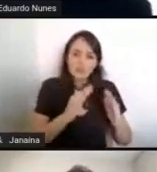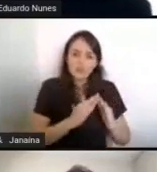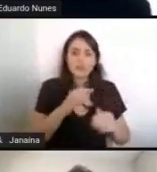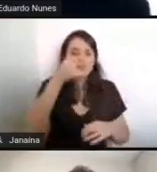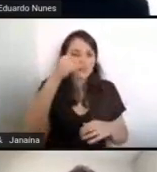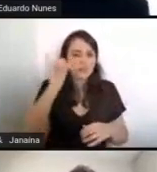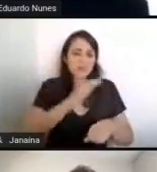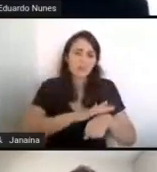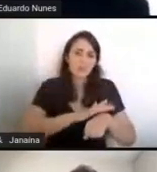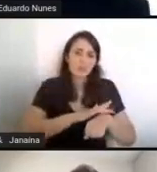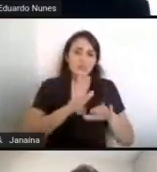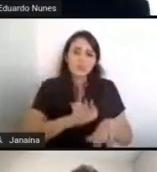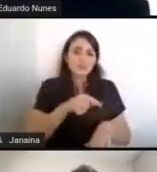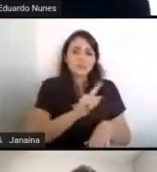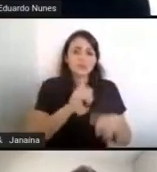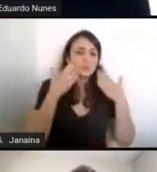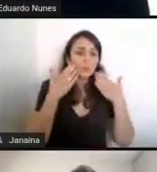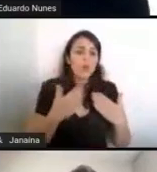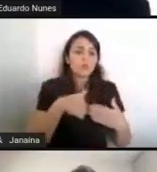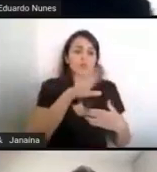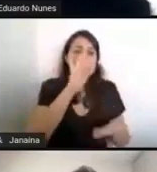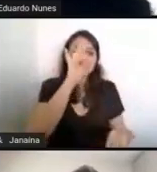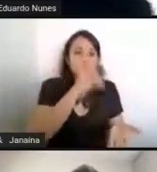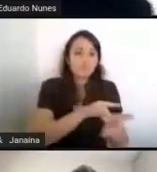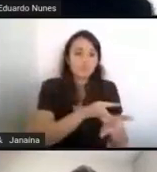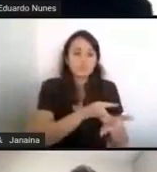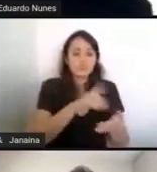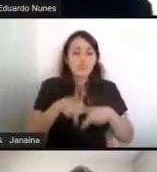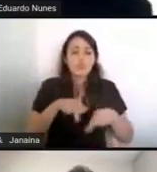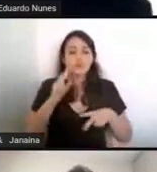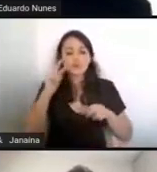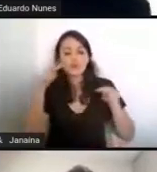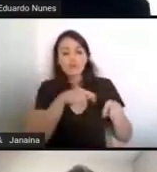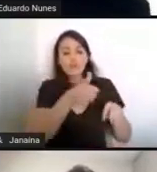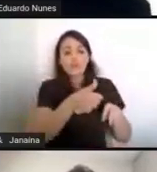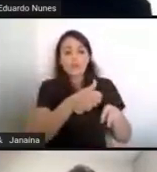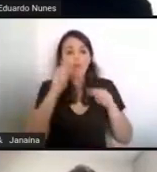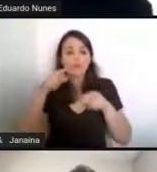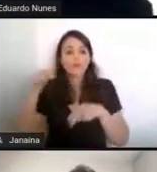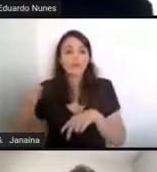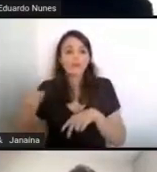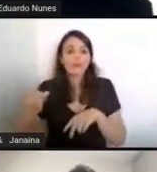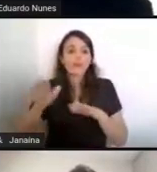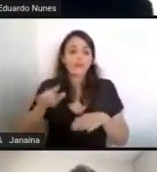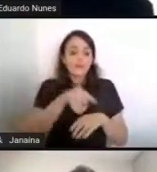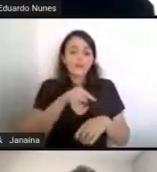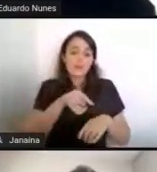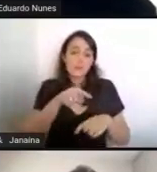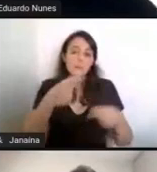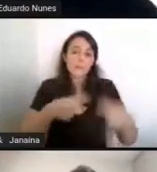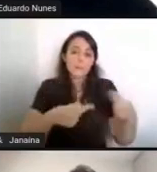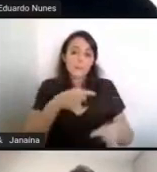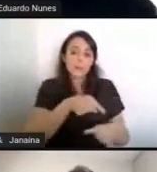acabam não se mostrando tão efetivas, né, na visão da população, como políticas que de fato salvaram mais vidas do que você